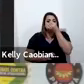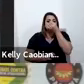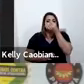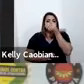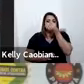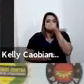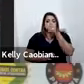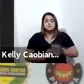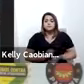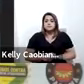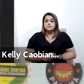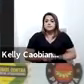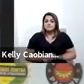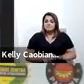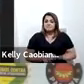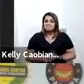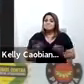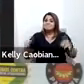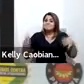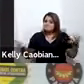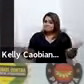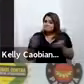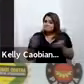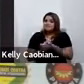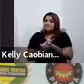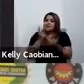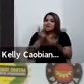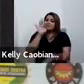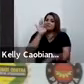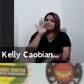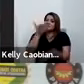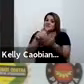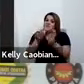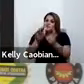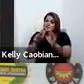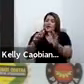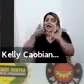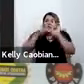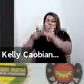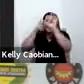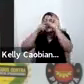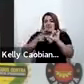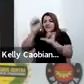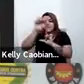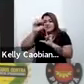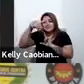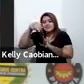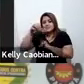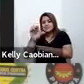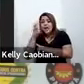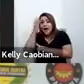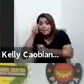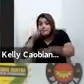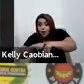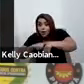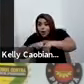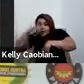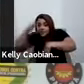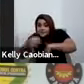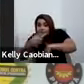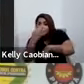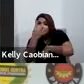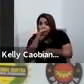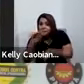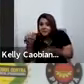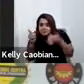Então, galera, chegamos ao final de mais uma live SMC, estaremos aqui amanhã no mesmo horário. E também para dizer para vocês